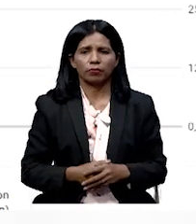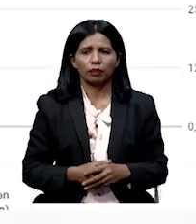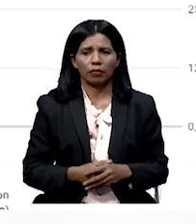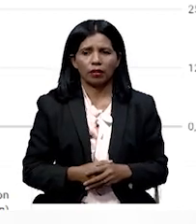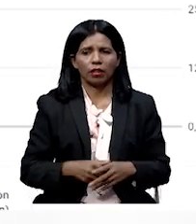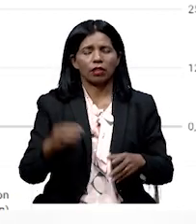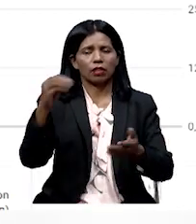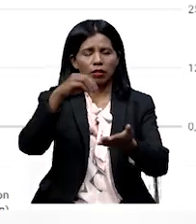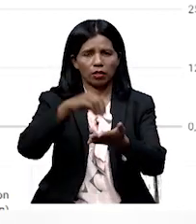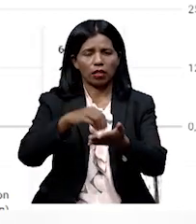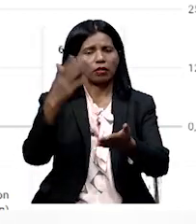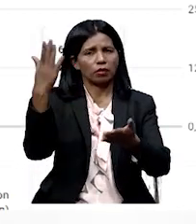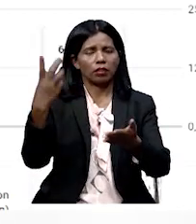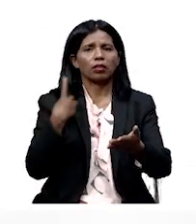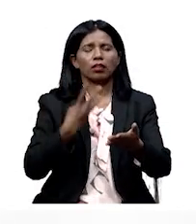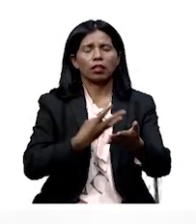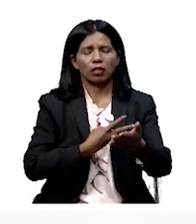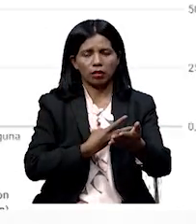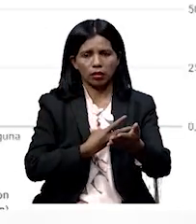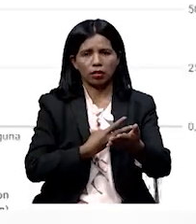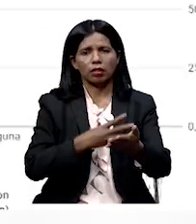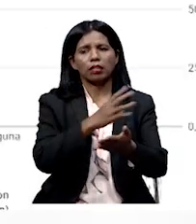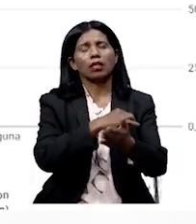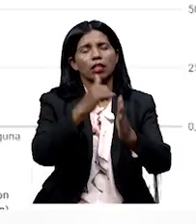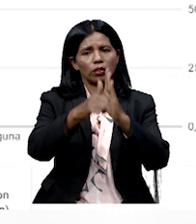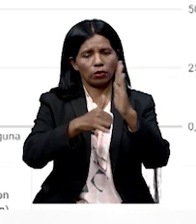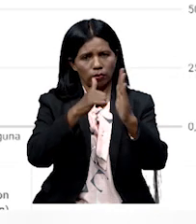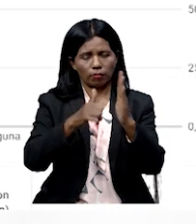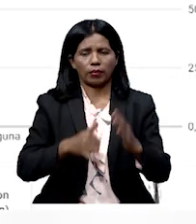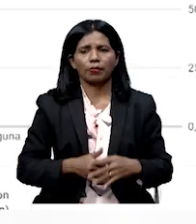upload e tenha canal.